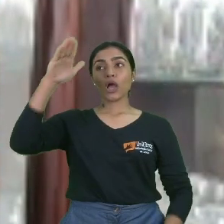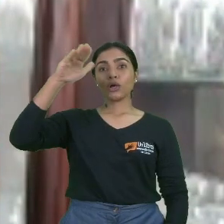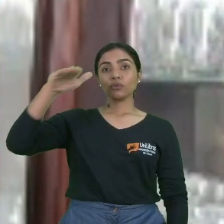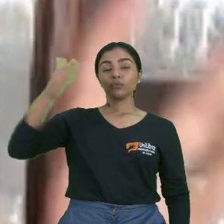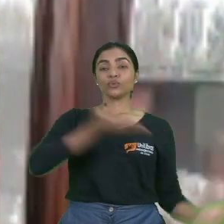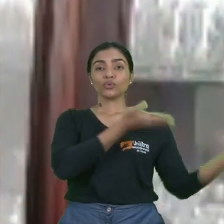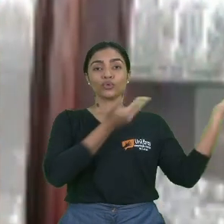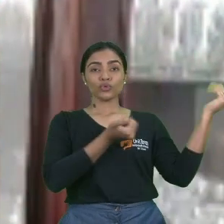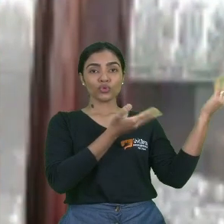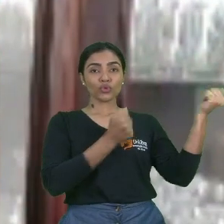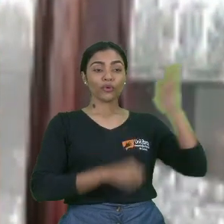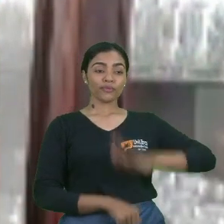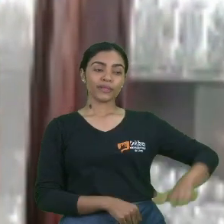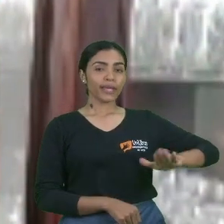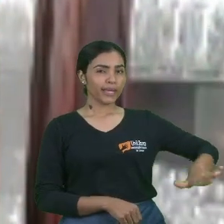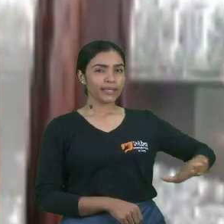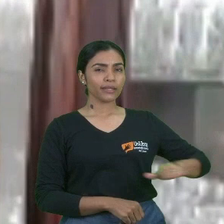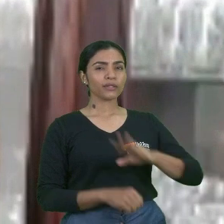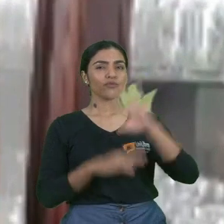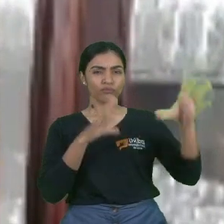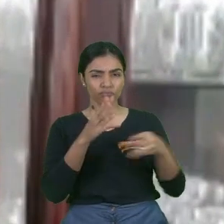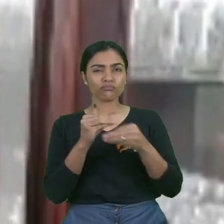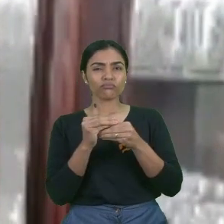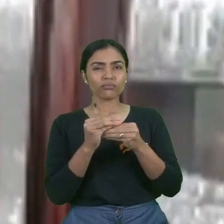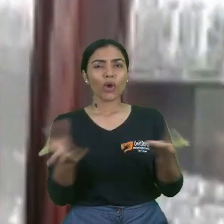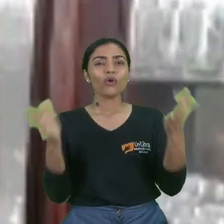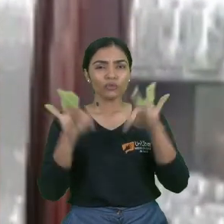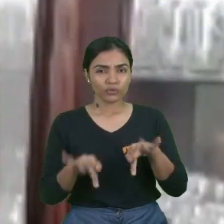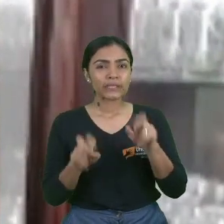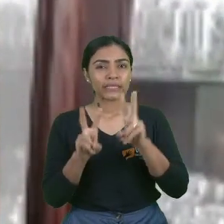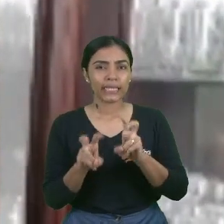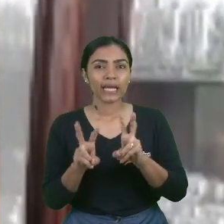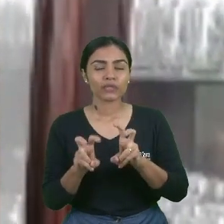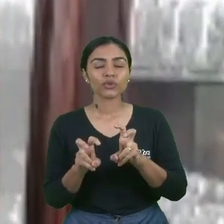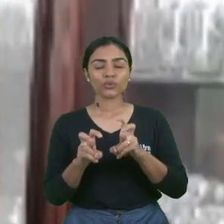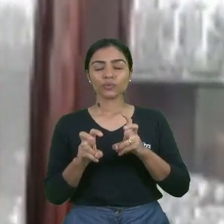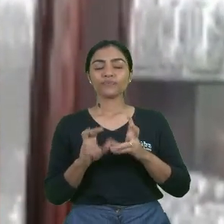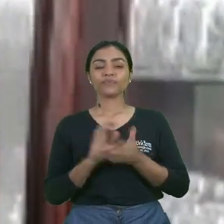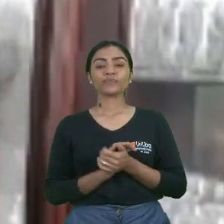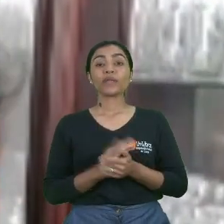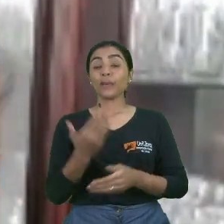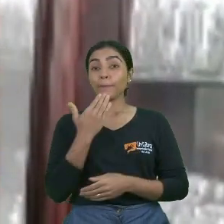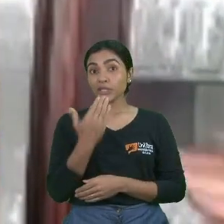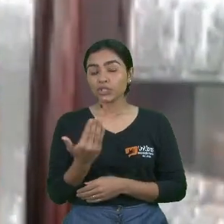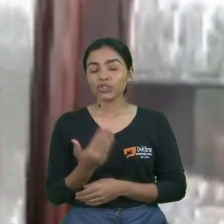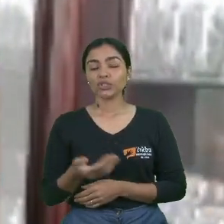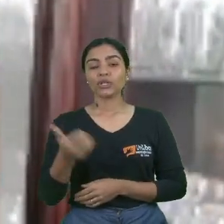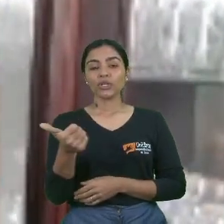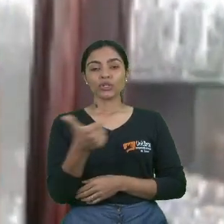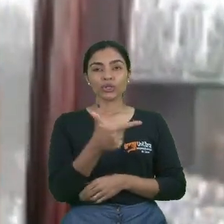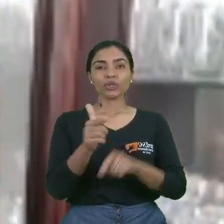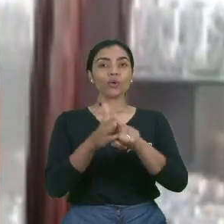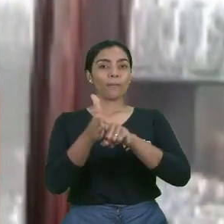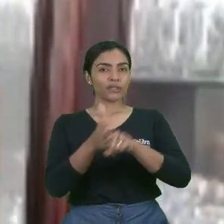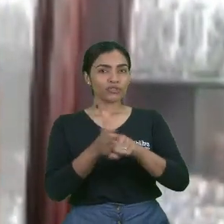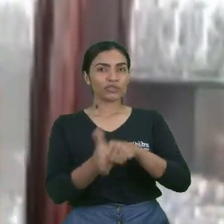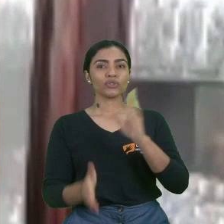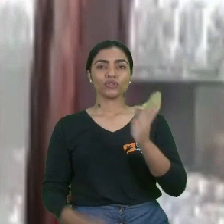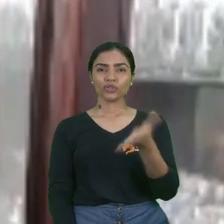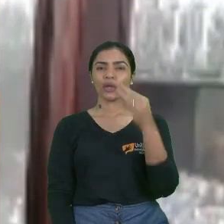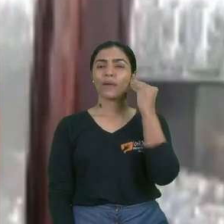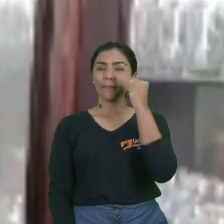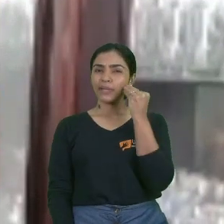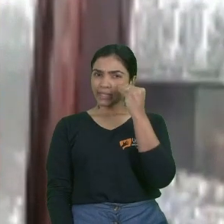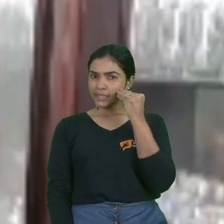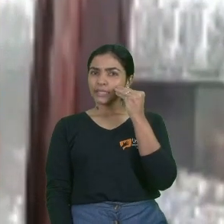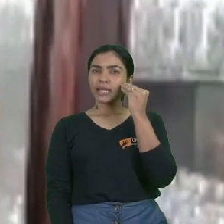não eu pedi para 12 feridos pesquisadores bem experimentados para